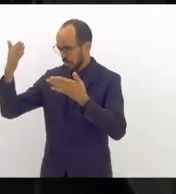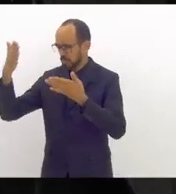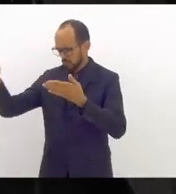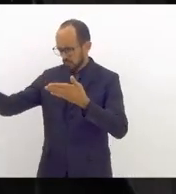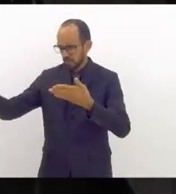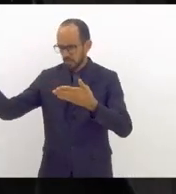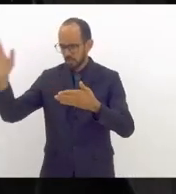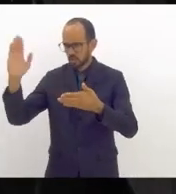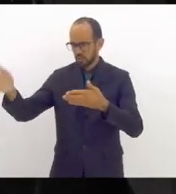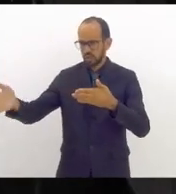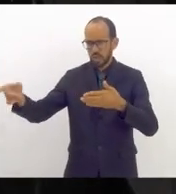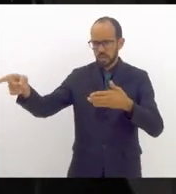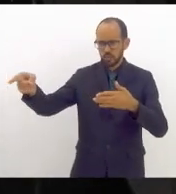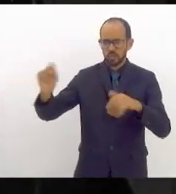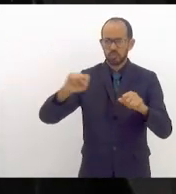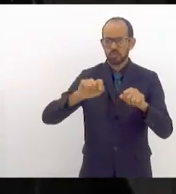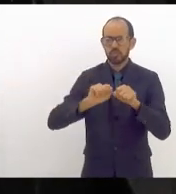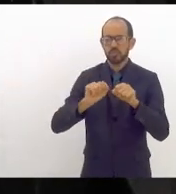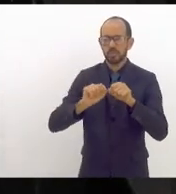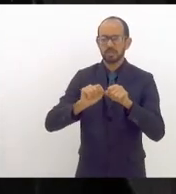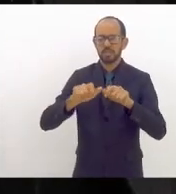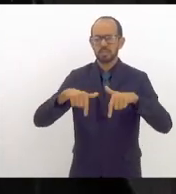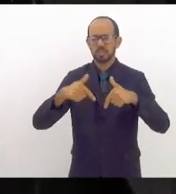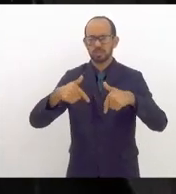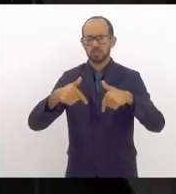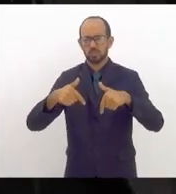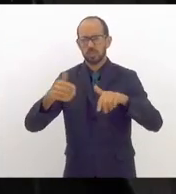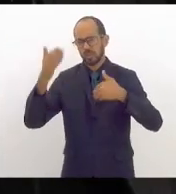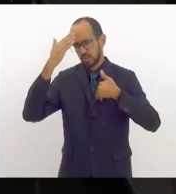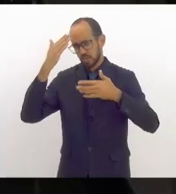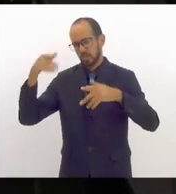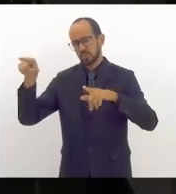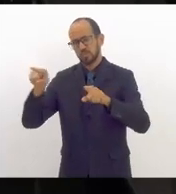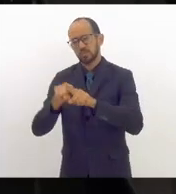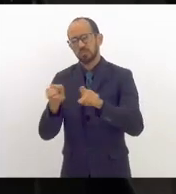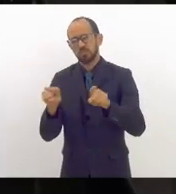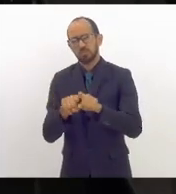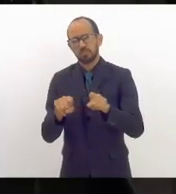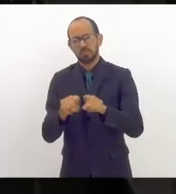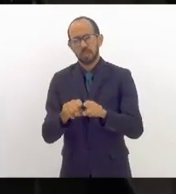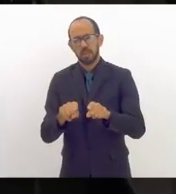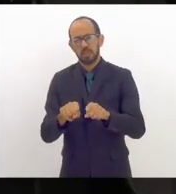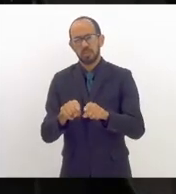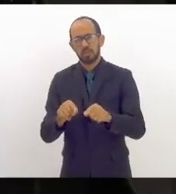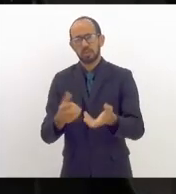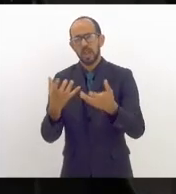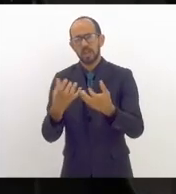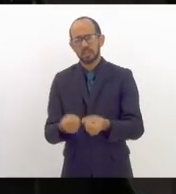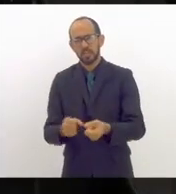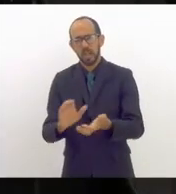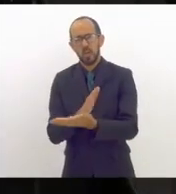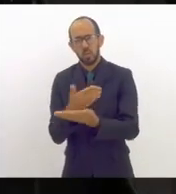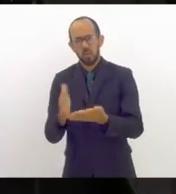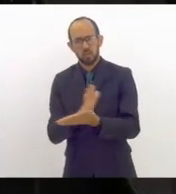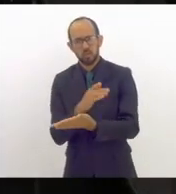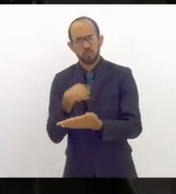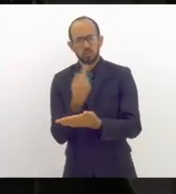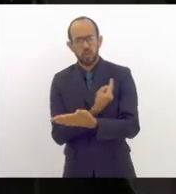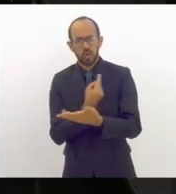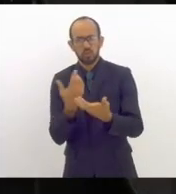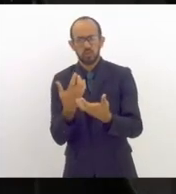por ter tomado essa iniciativa agradeço a você diretamente por abrigar alguns de nós como o autor desse